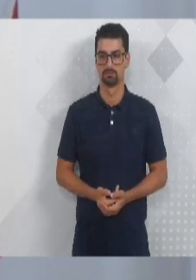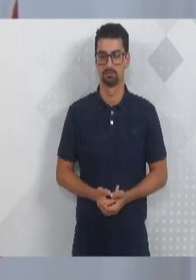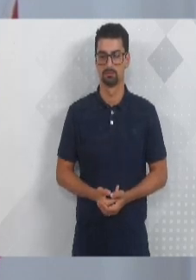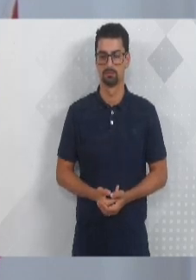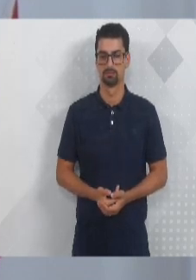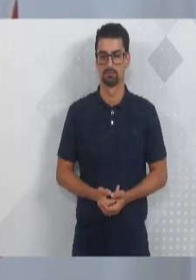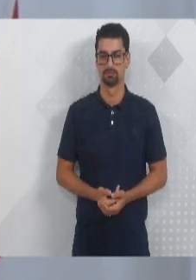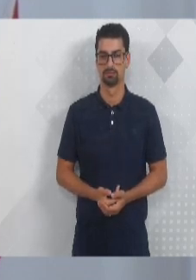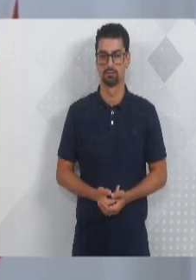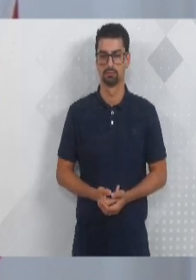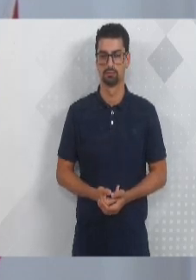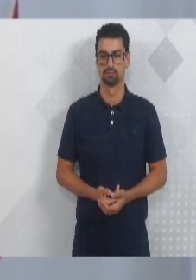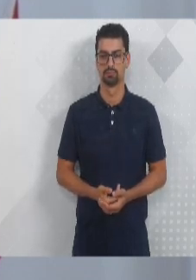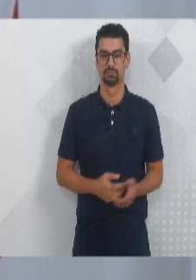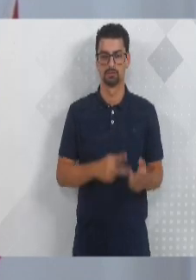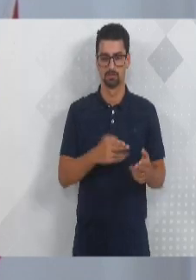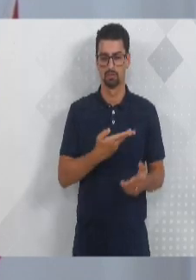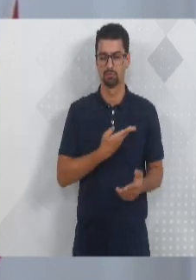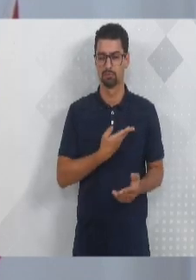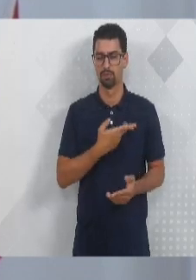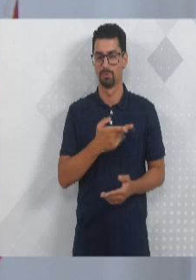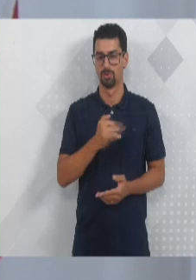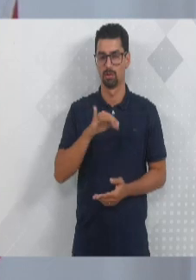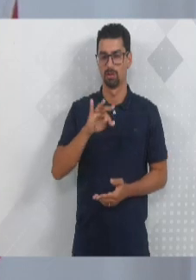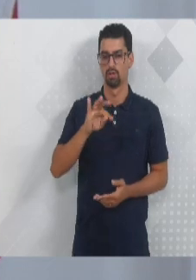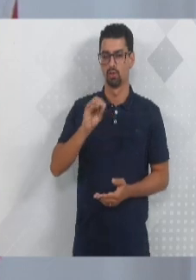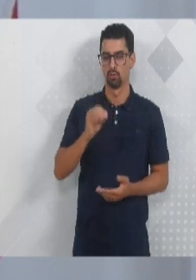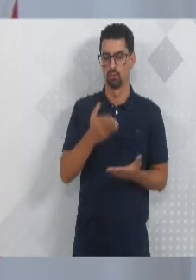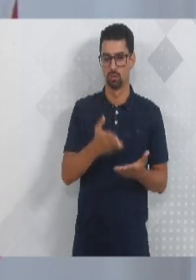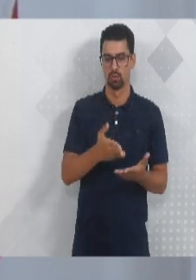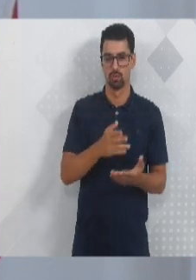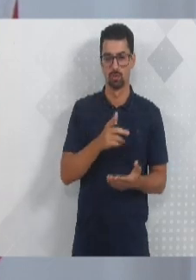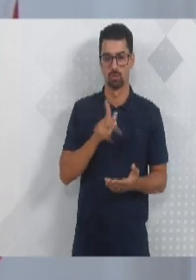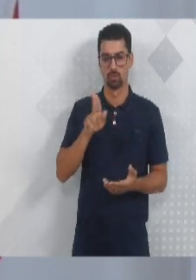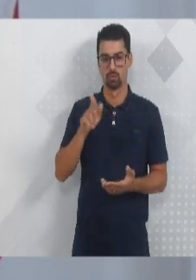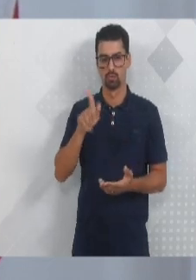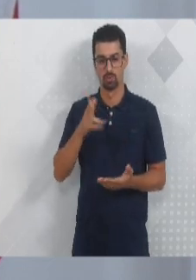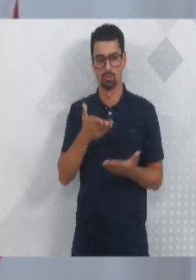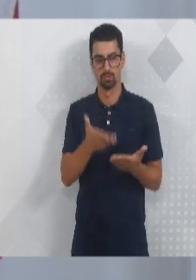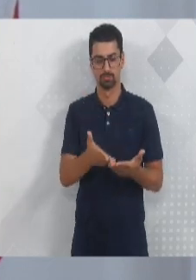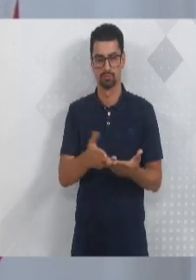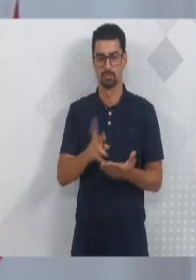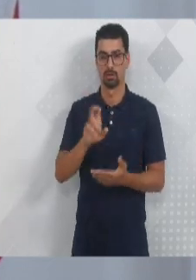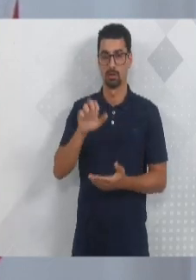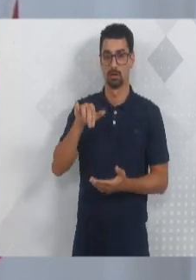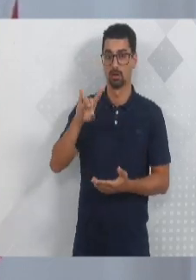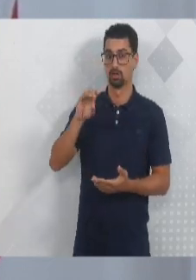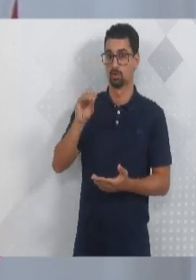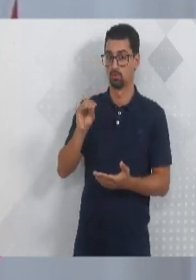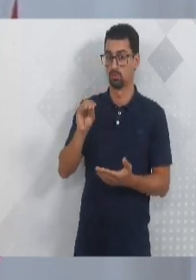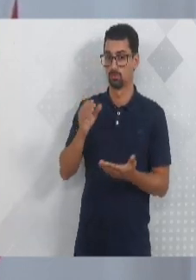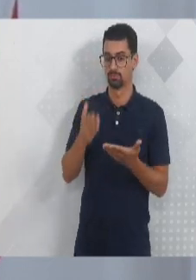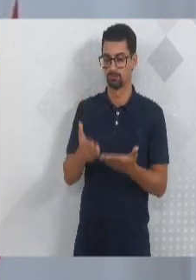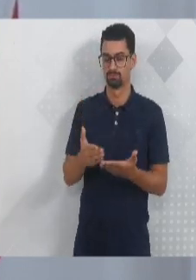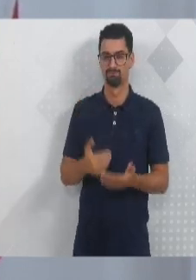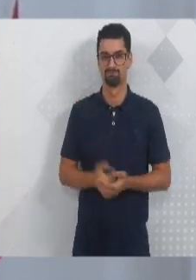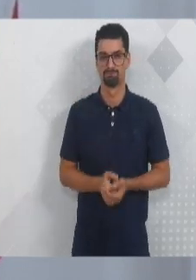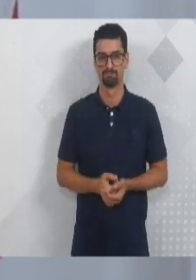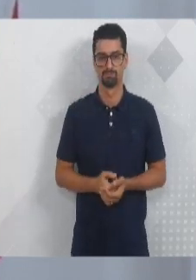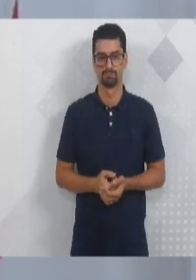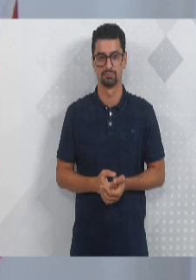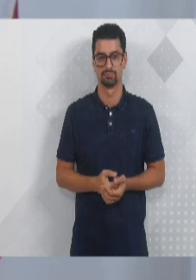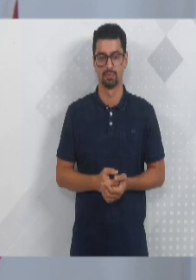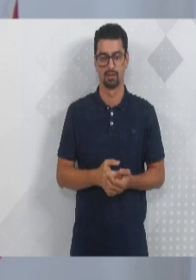o o Ito Vereador Ito Vereador Gugu Dr Renato que me levou a à Vida